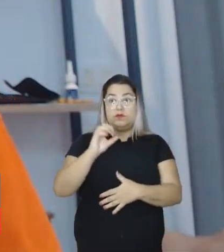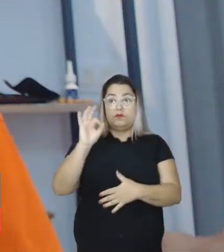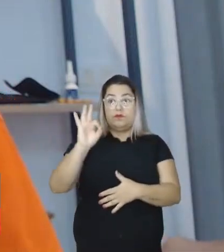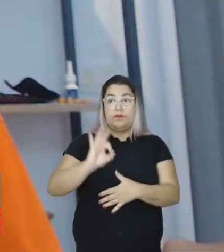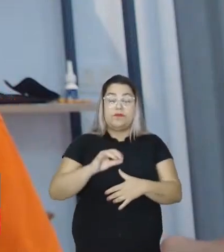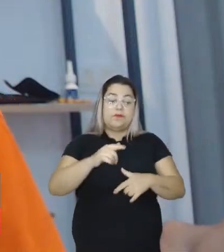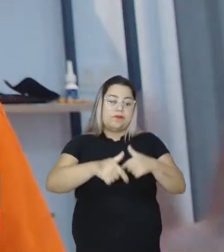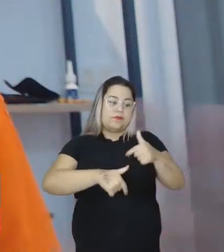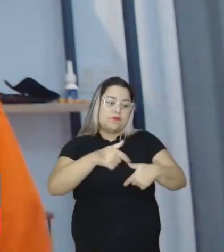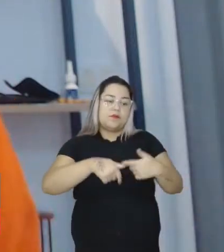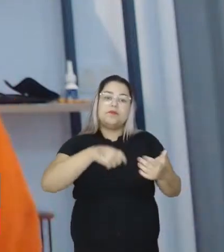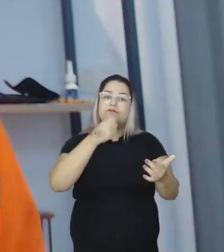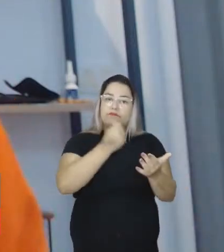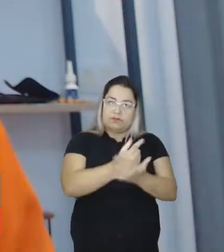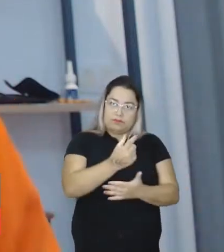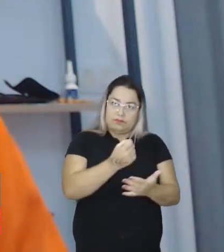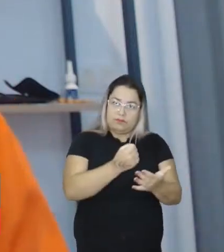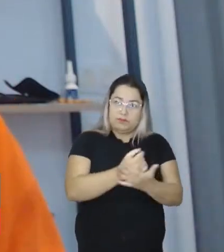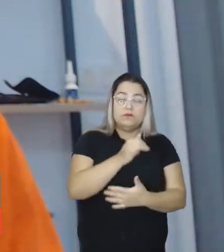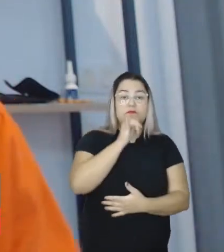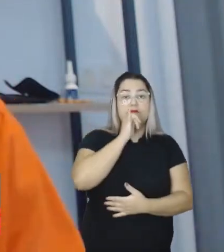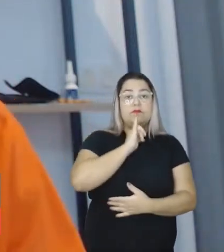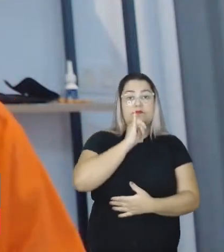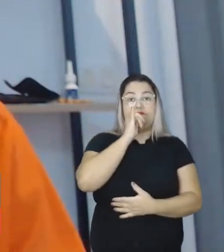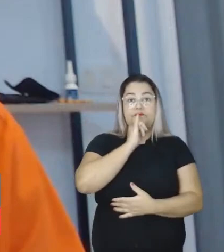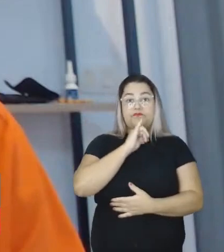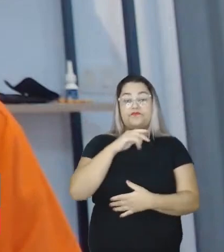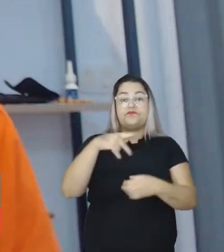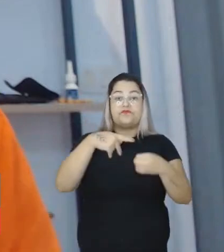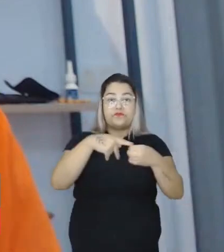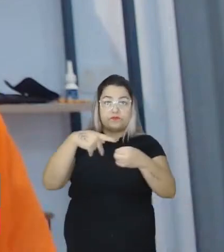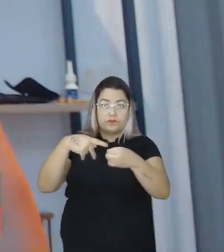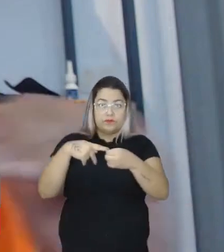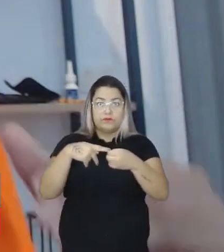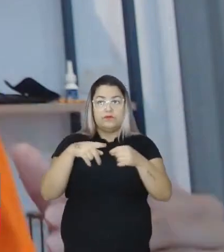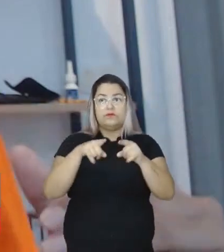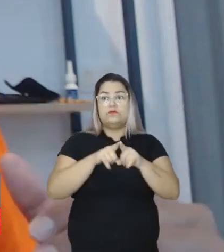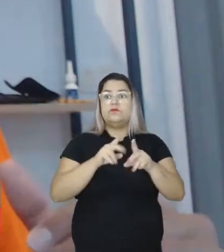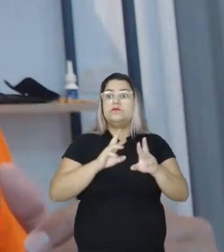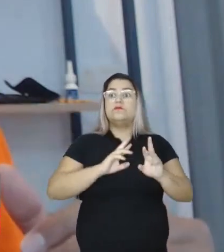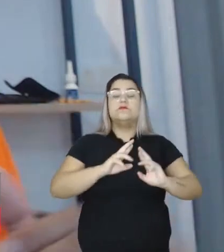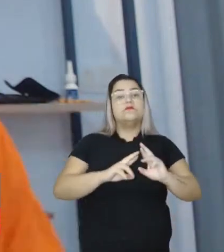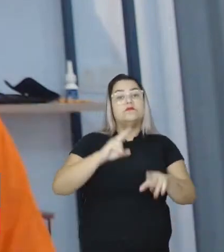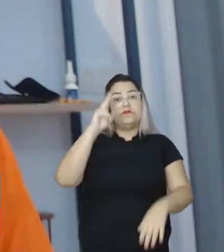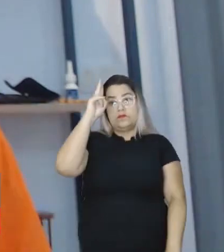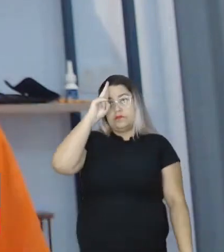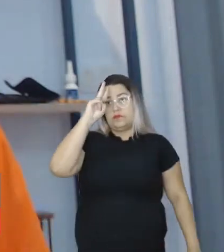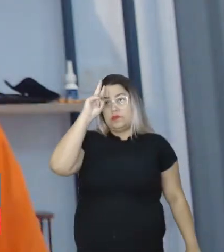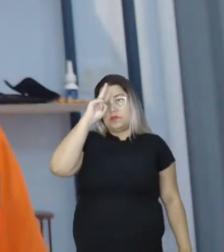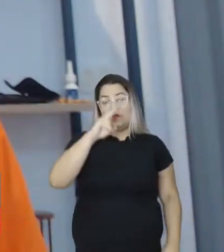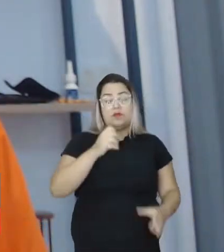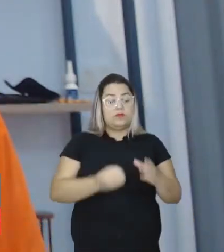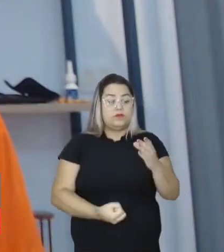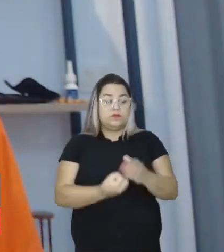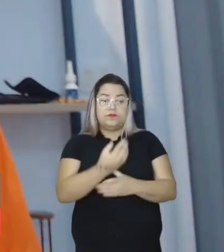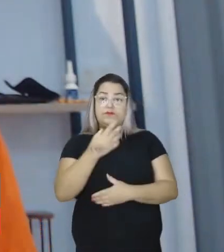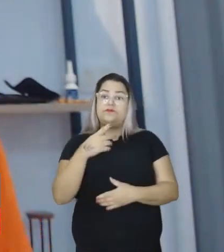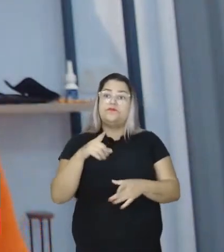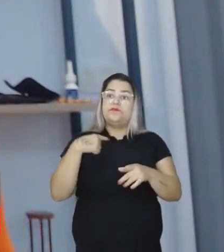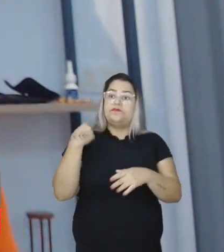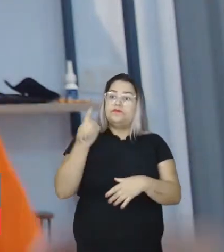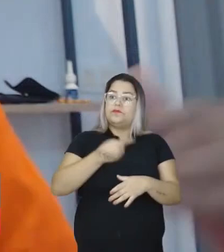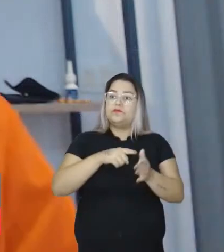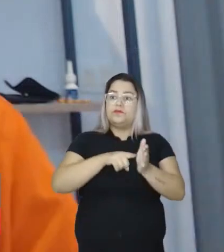e trabalhadoras pagam. Só para dar um exemplo, no caso da Petrobras, a relação histórica de custeio, desde a criação do nosso plano de